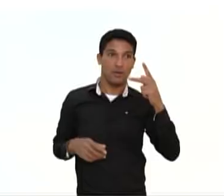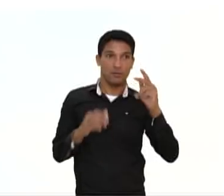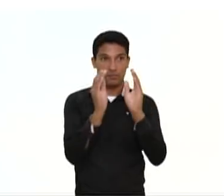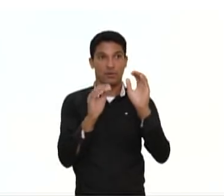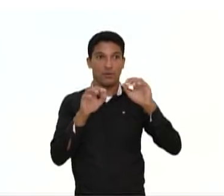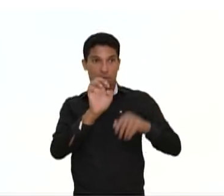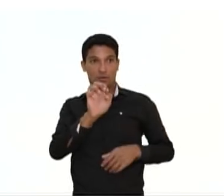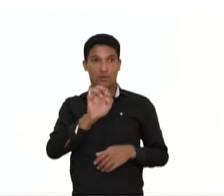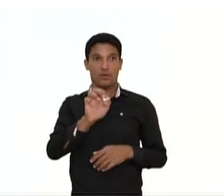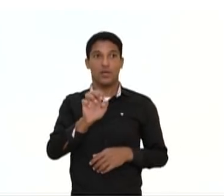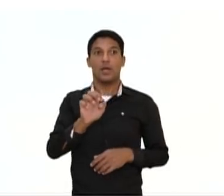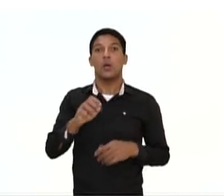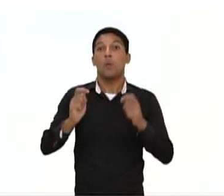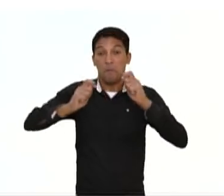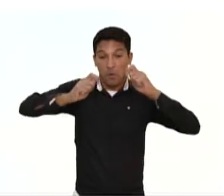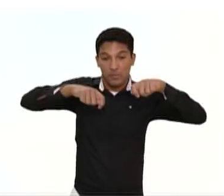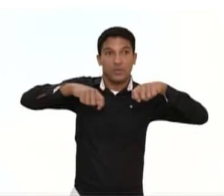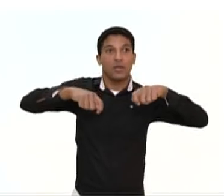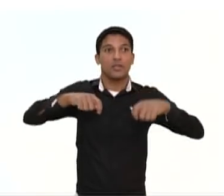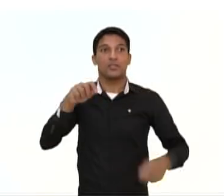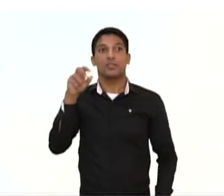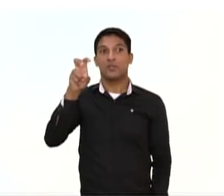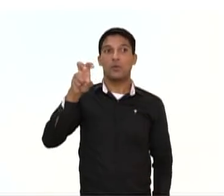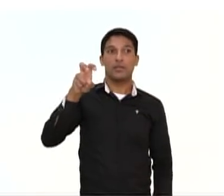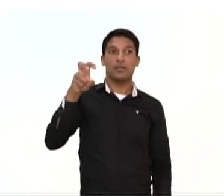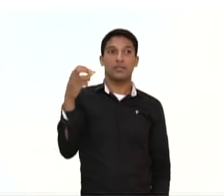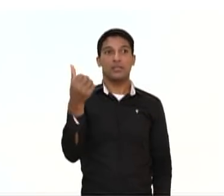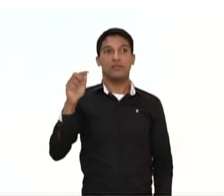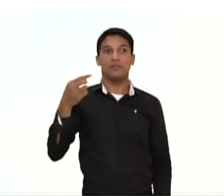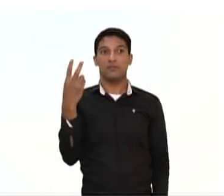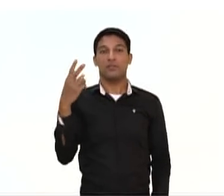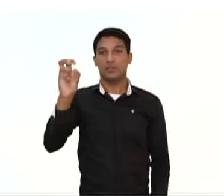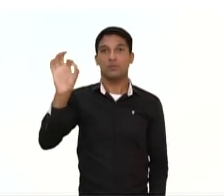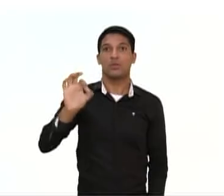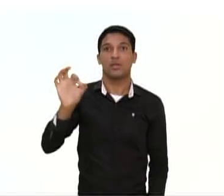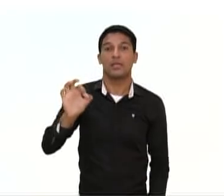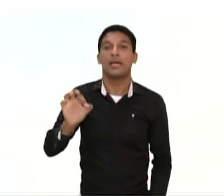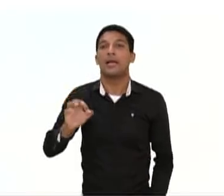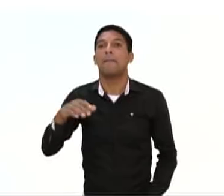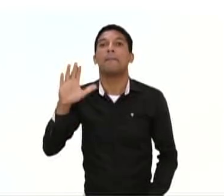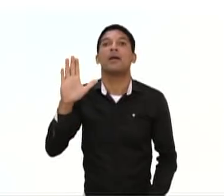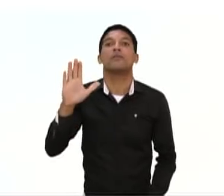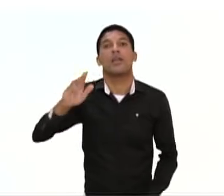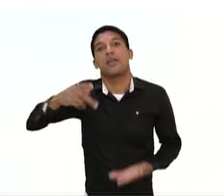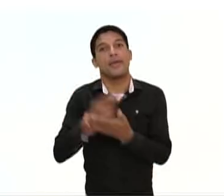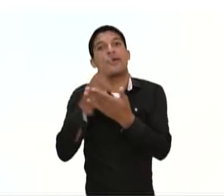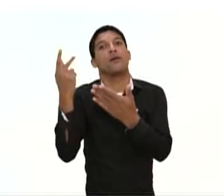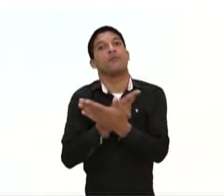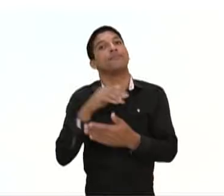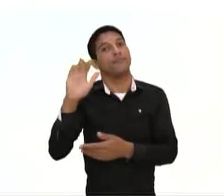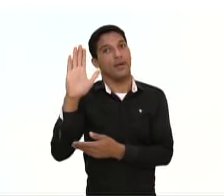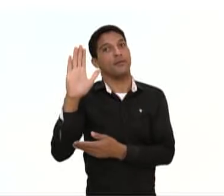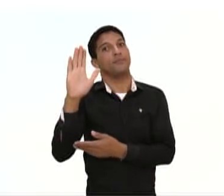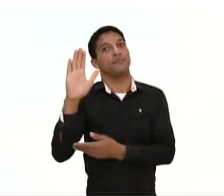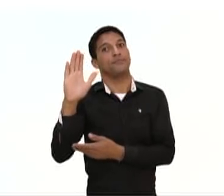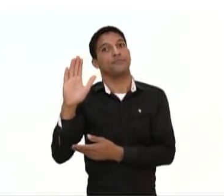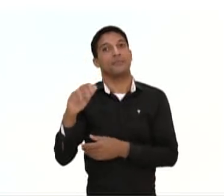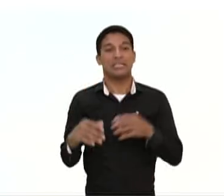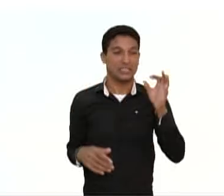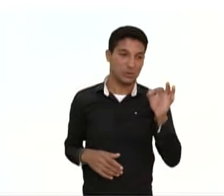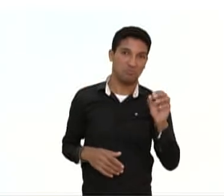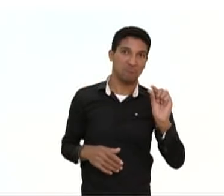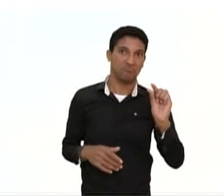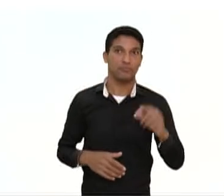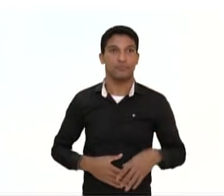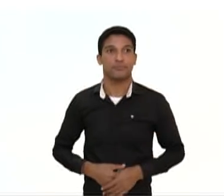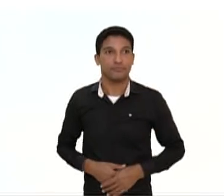56,25%, ok? É mais provável errar do que acertar, né? Vamos lá. Então, probabilidade de errar as duas questões